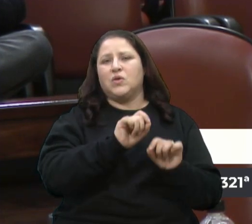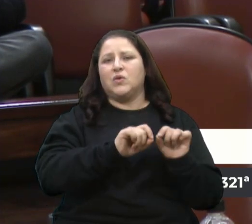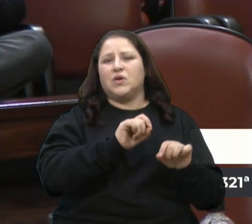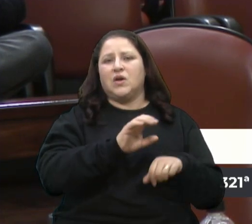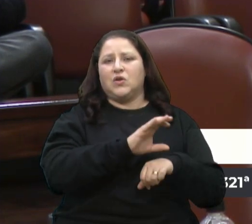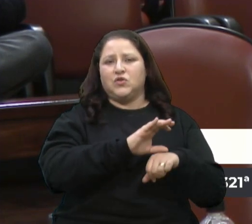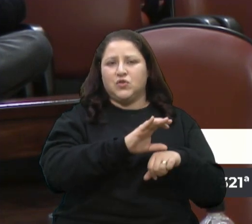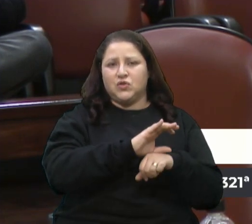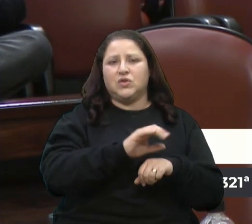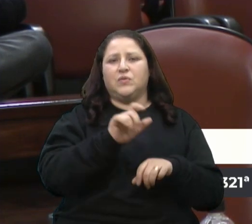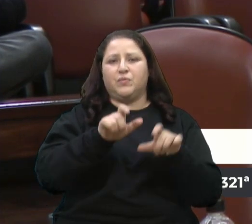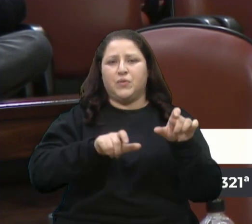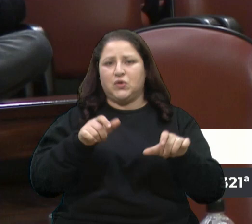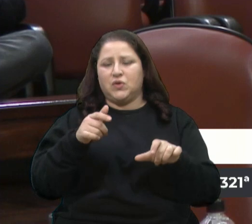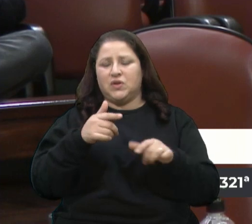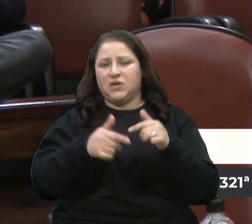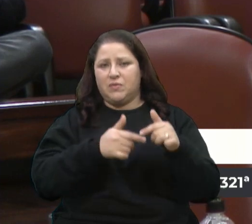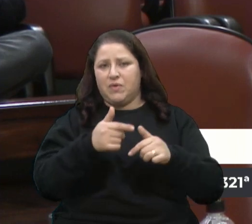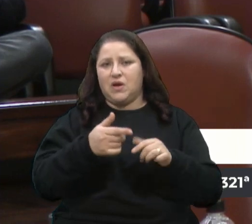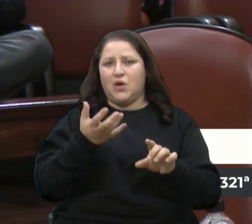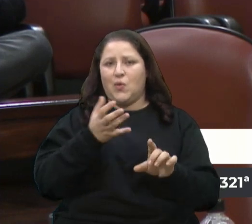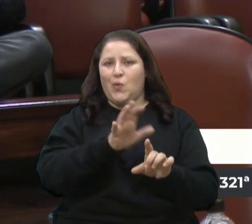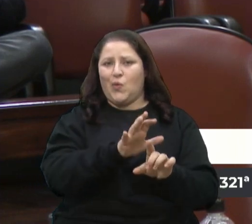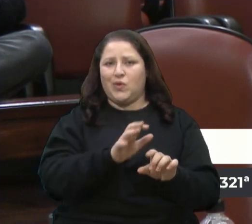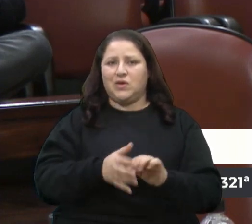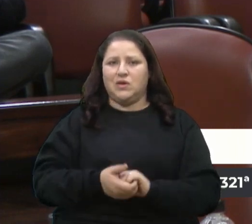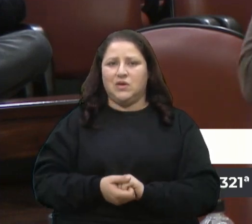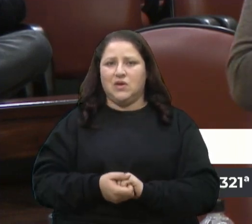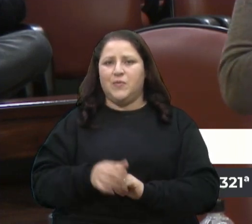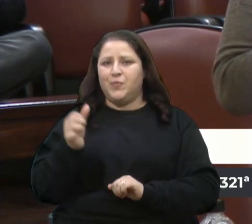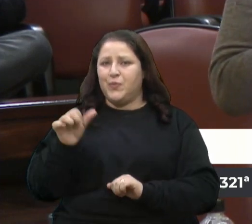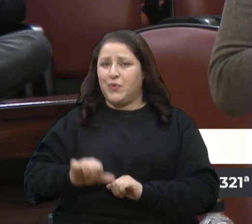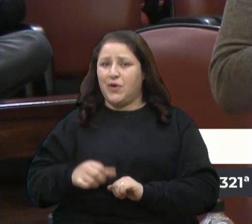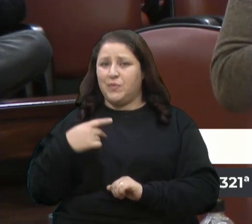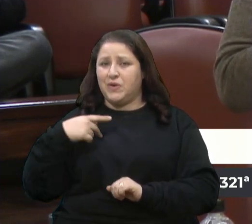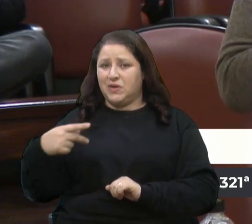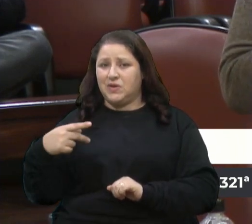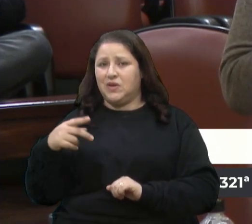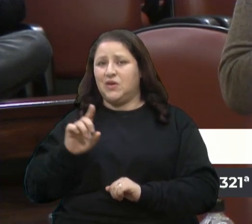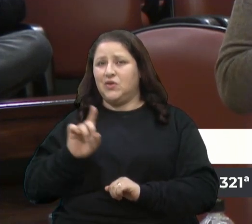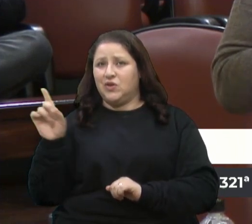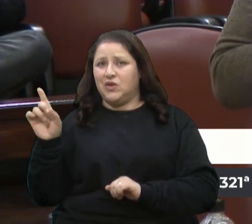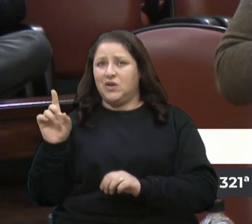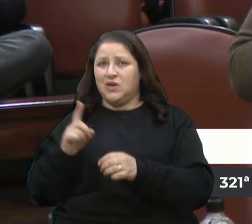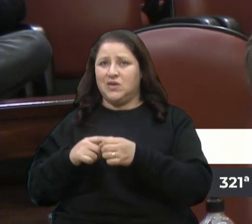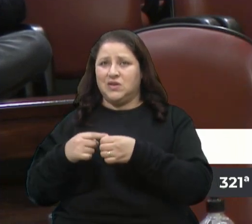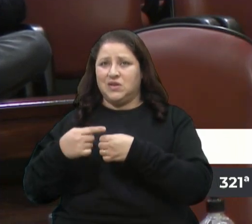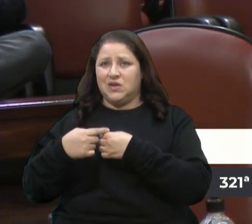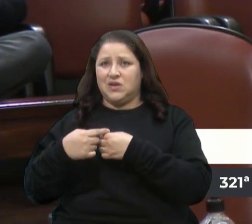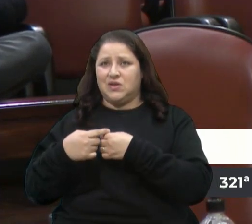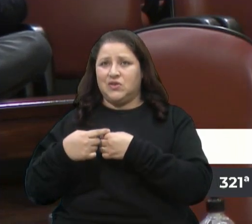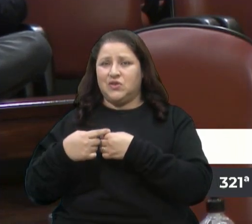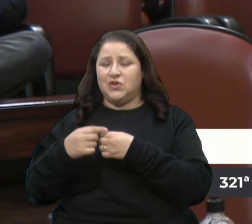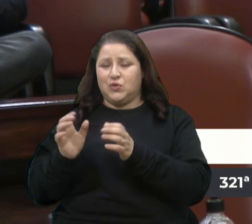aos trabalhadores. E o pior, o presidente do parlamento regional do município...